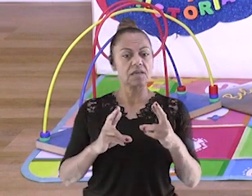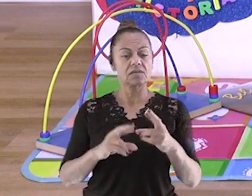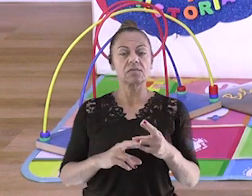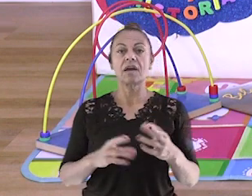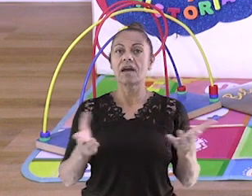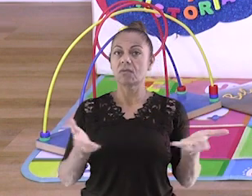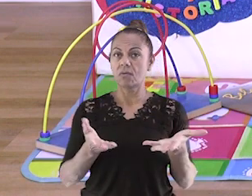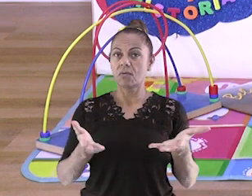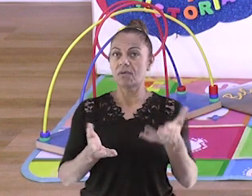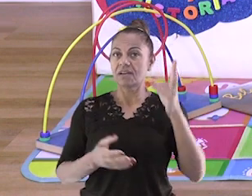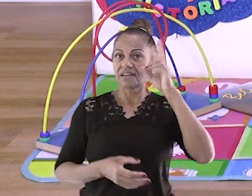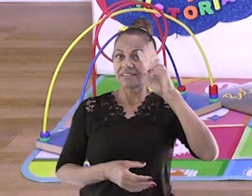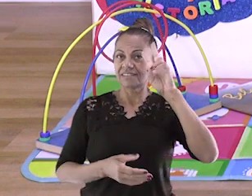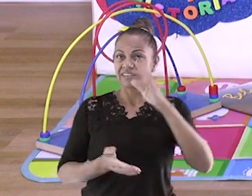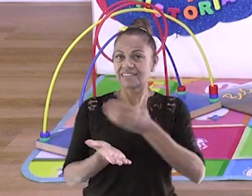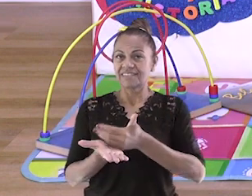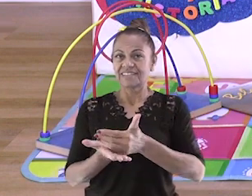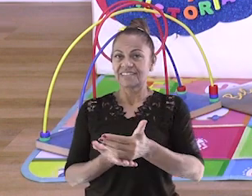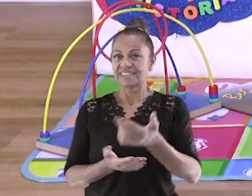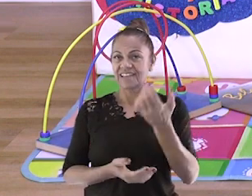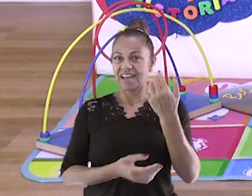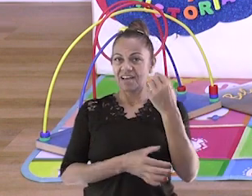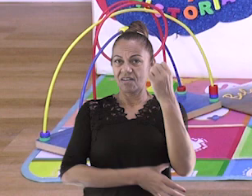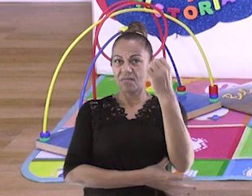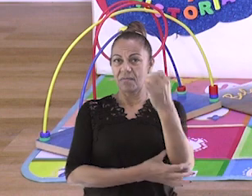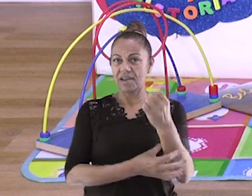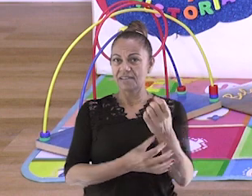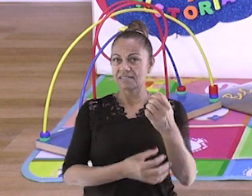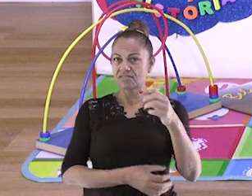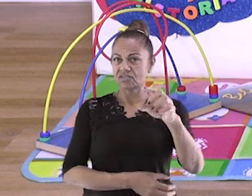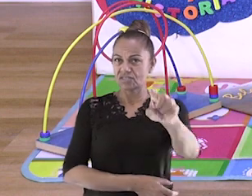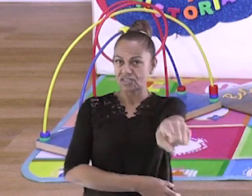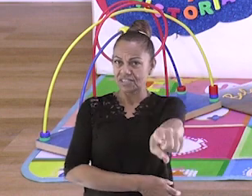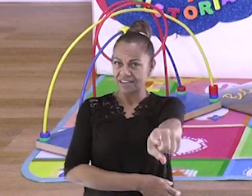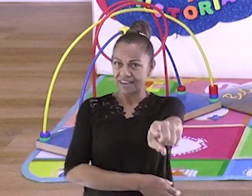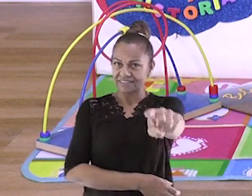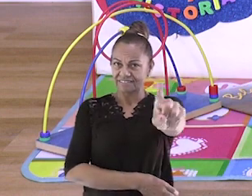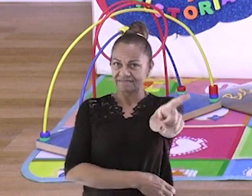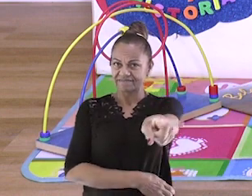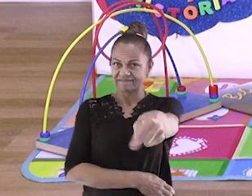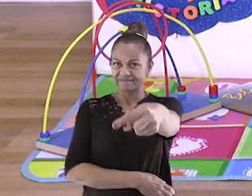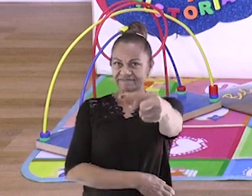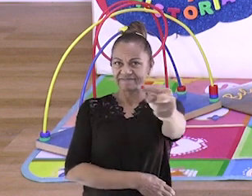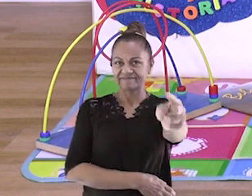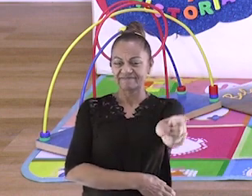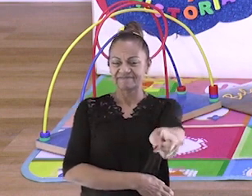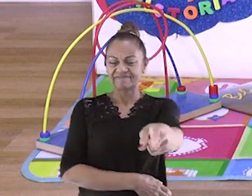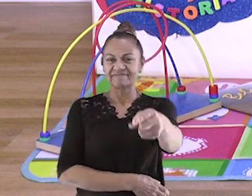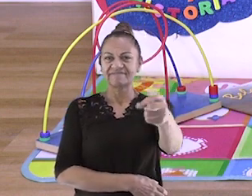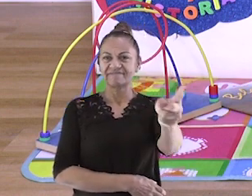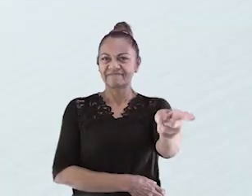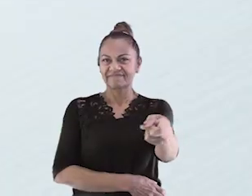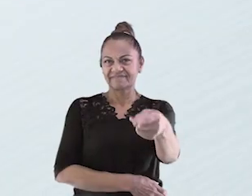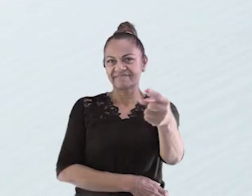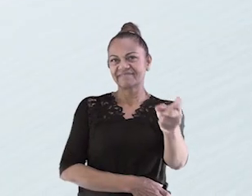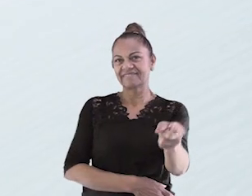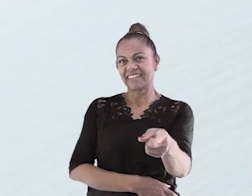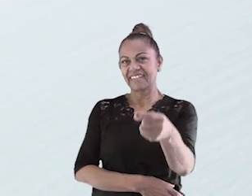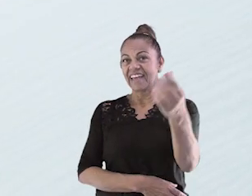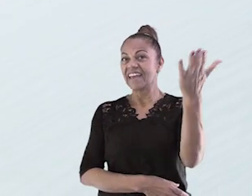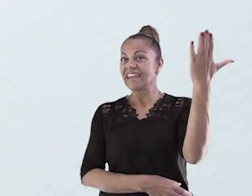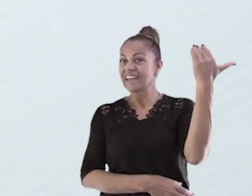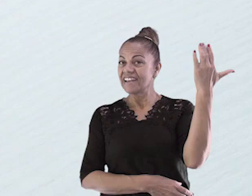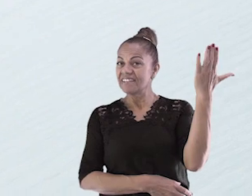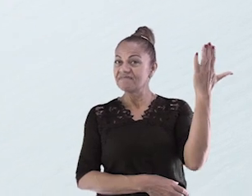que a história vai começar. Era uma vez.